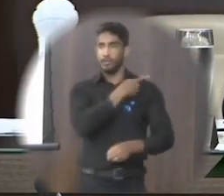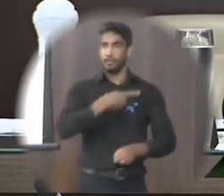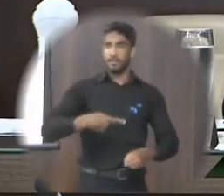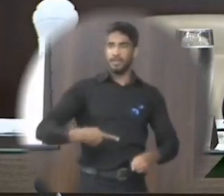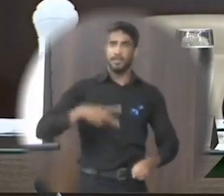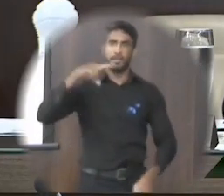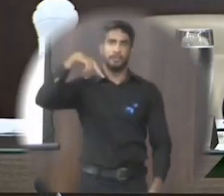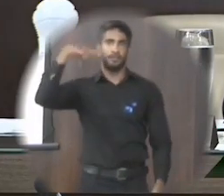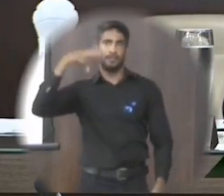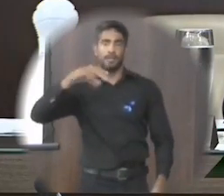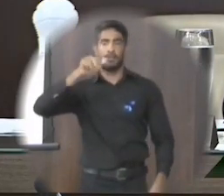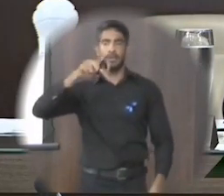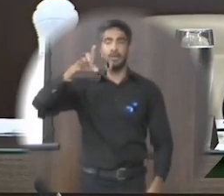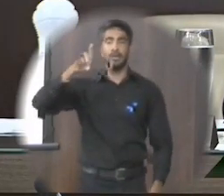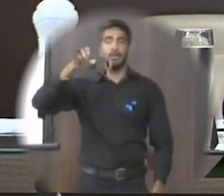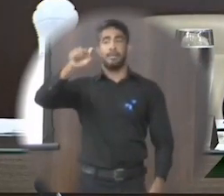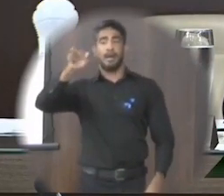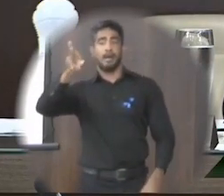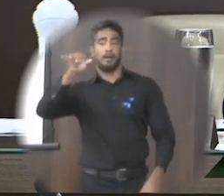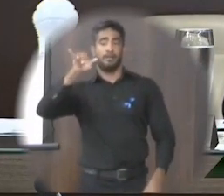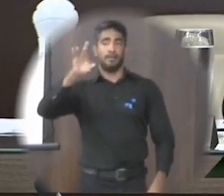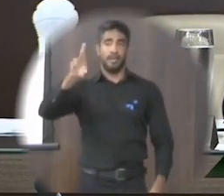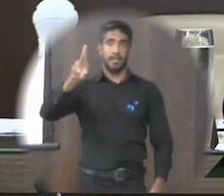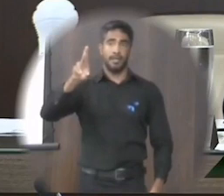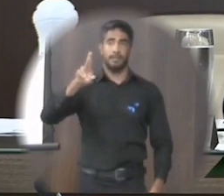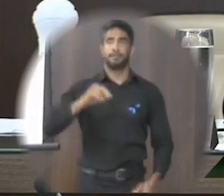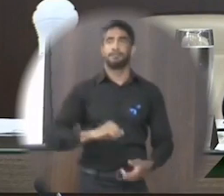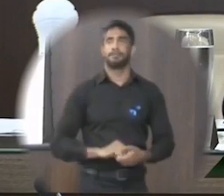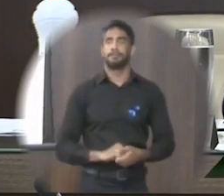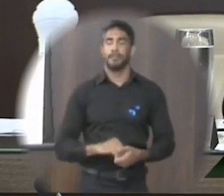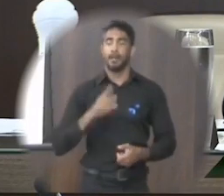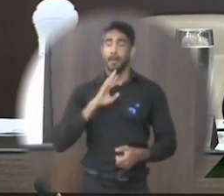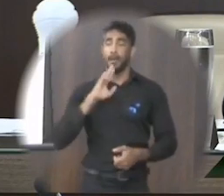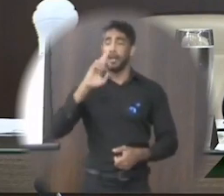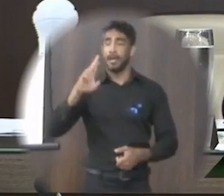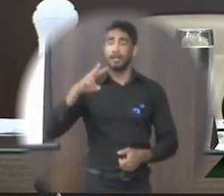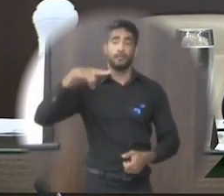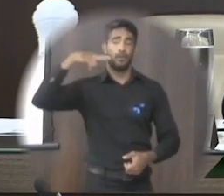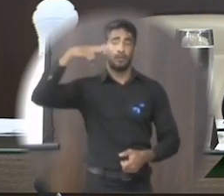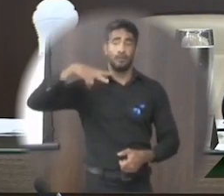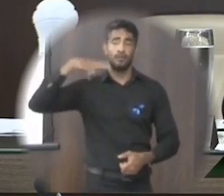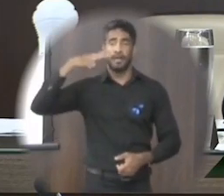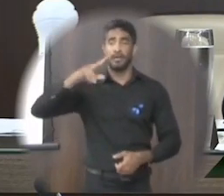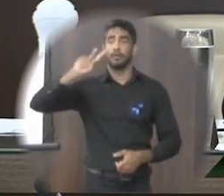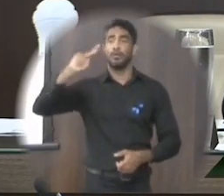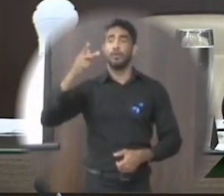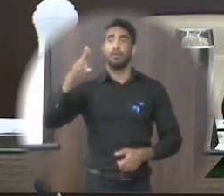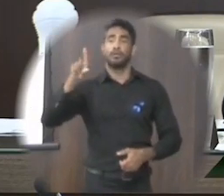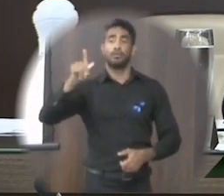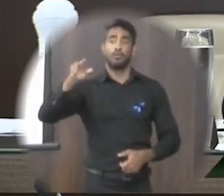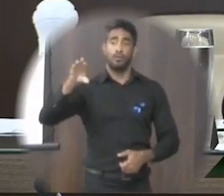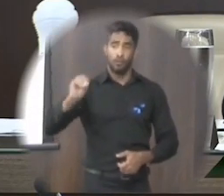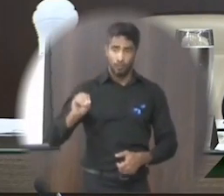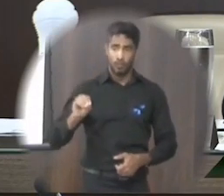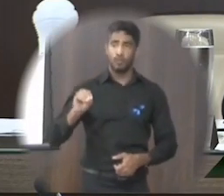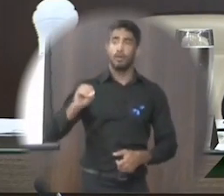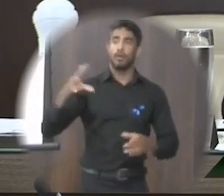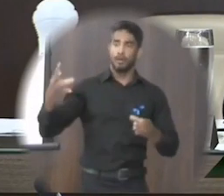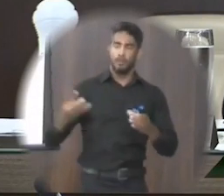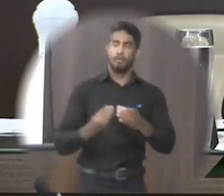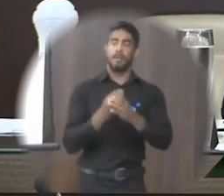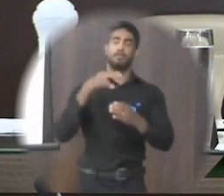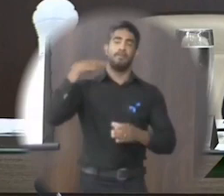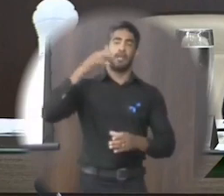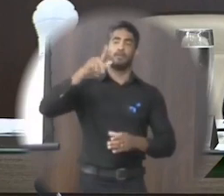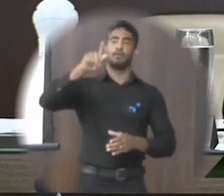é o vereador Adauri Soares Cordeiro. Relator, é o vereador Hugo Leonardo Dias Caires. Membro, é o